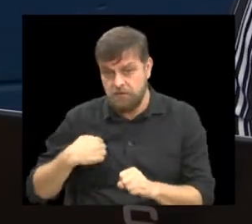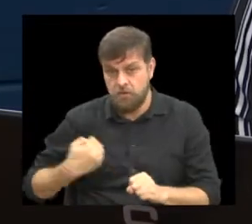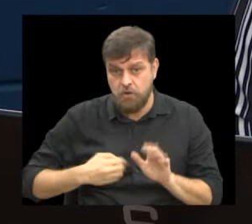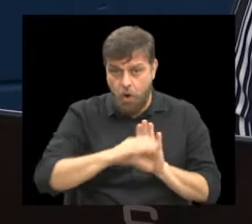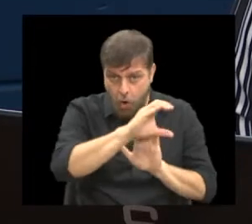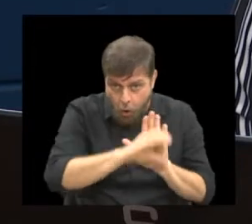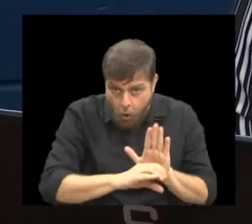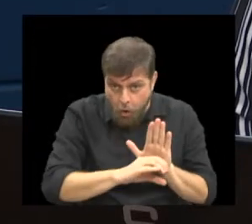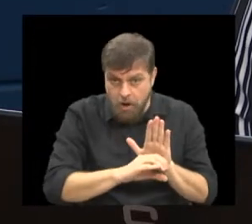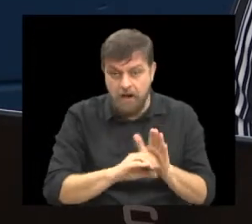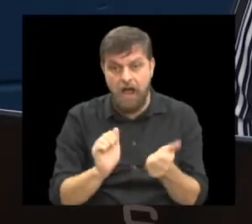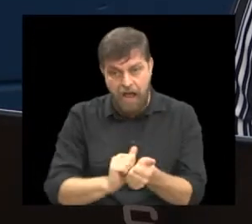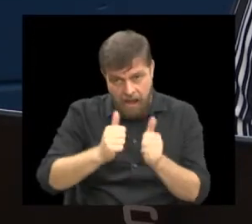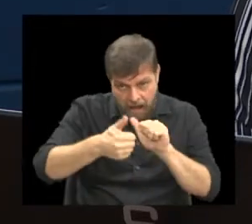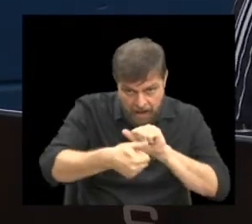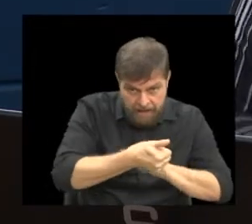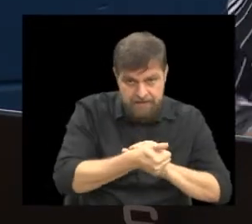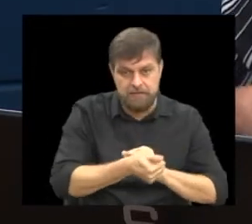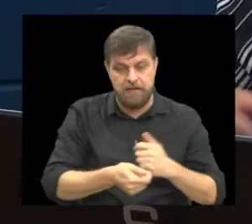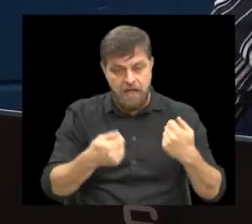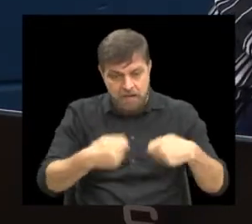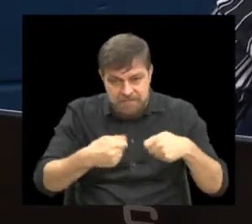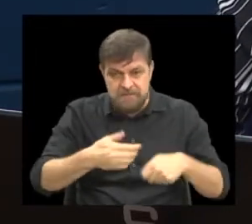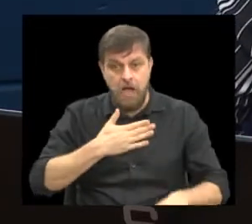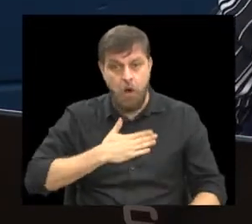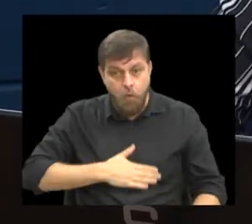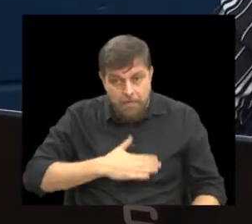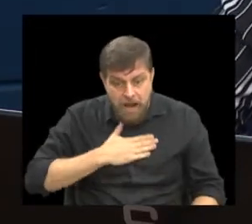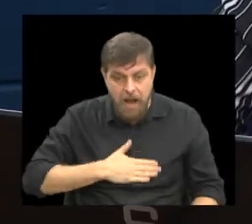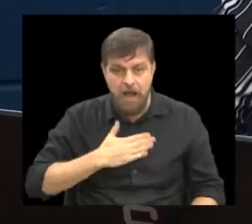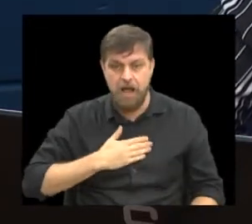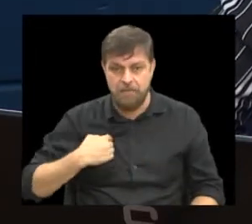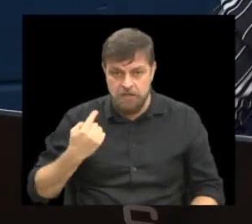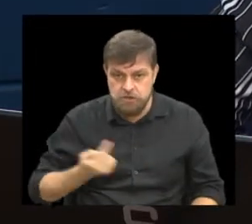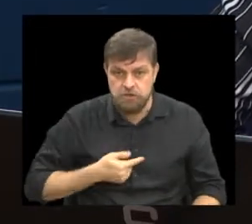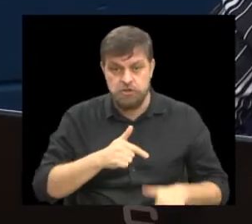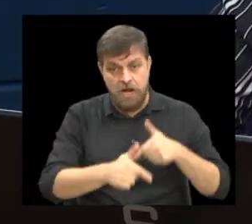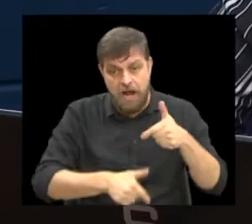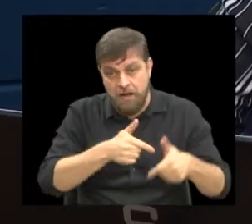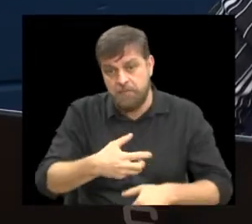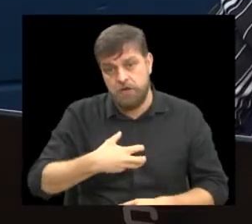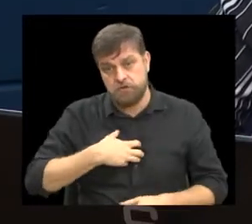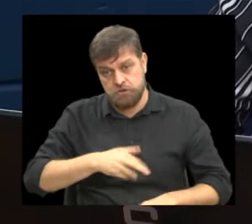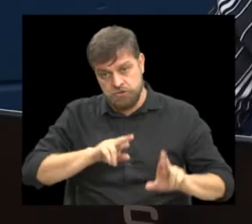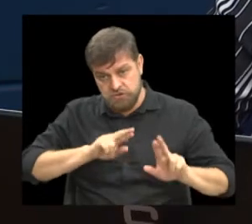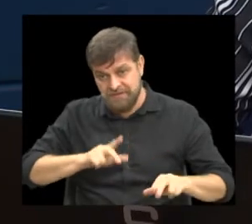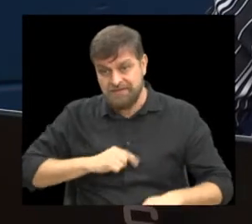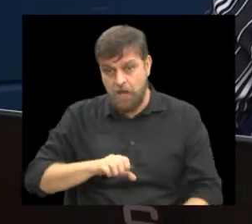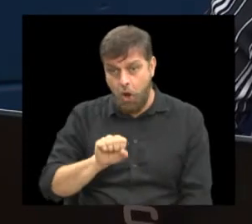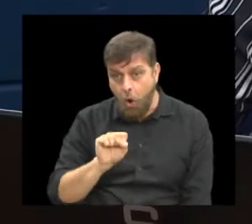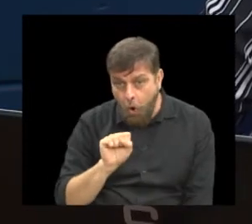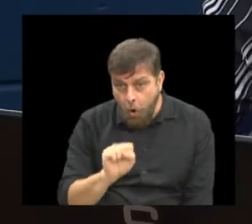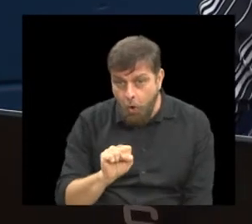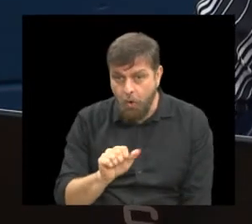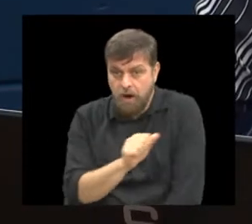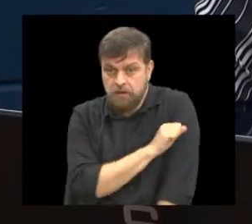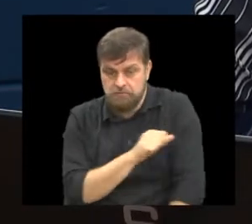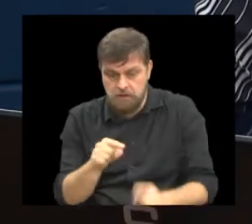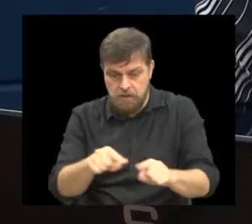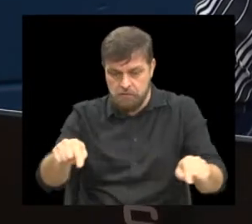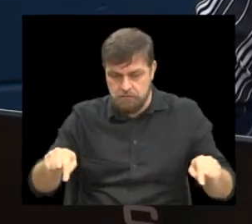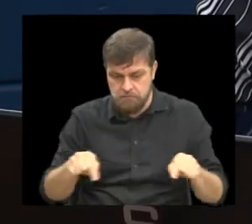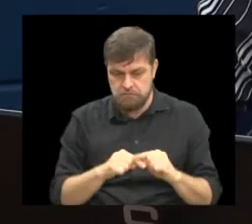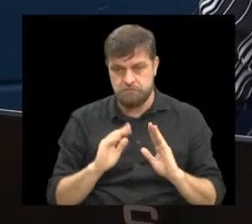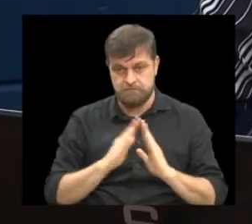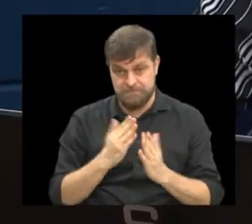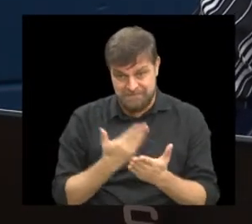currículo ele teve que ser adaptado, ele teve que ser lentificado. Então, nós trabalhamos de uma forma diferente. São só 8 alunos por sala.